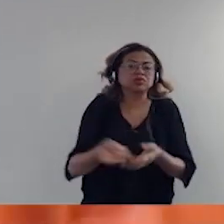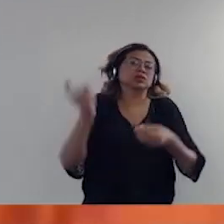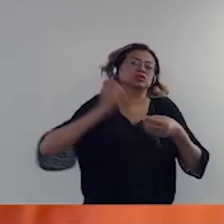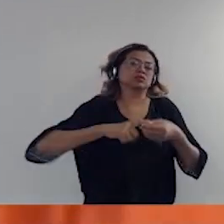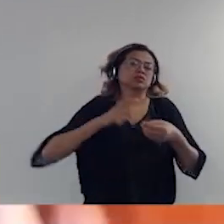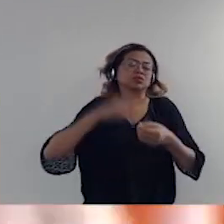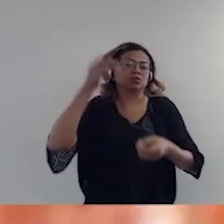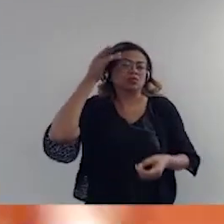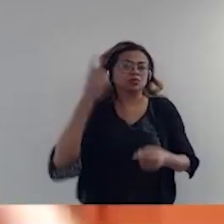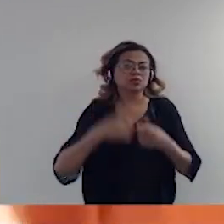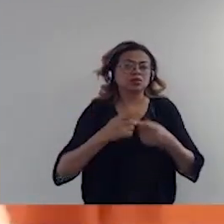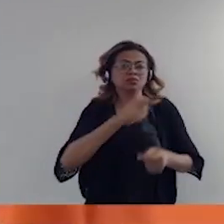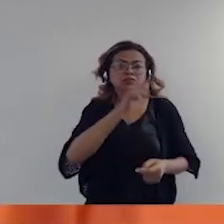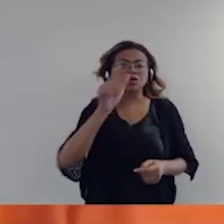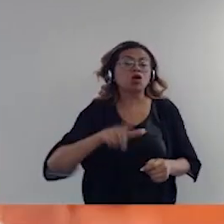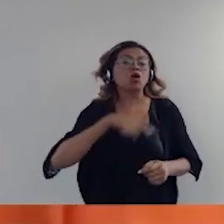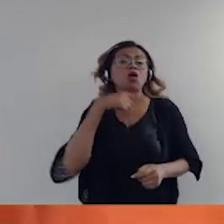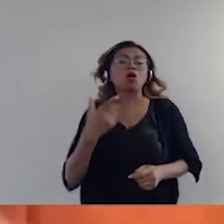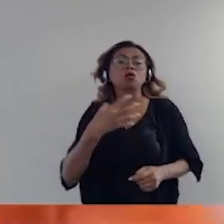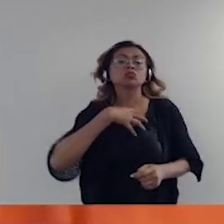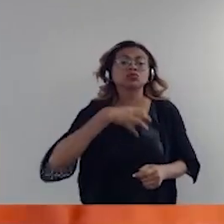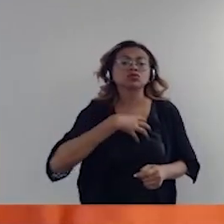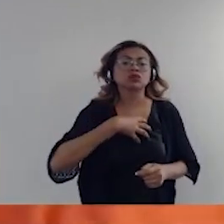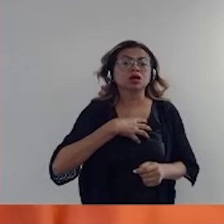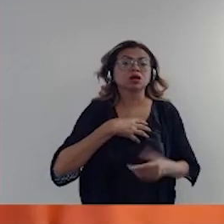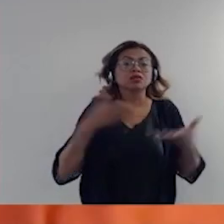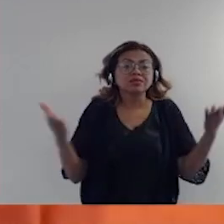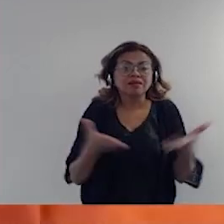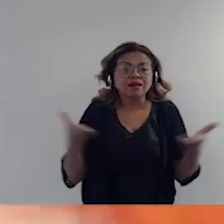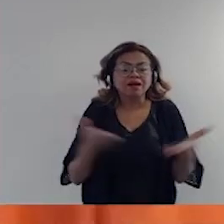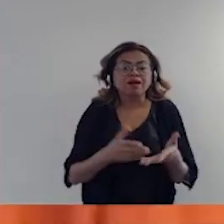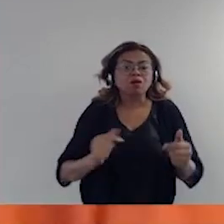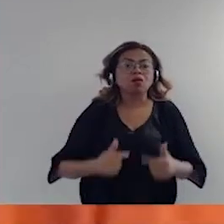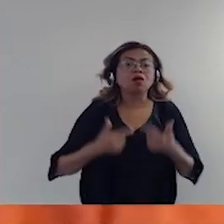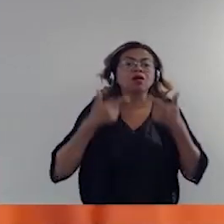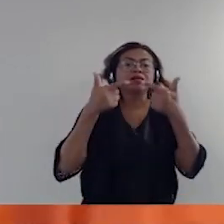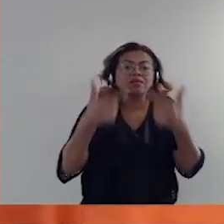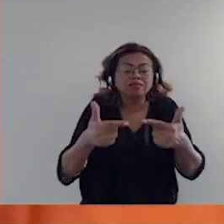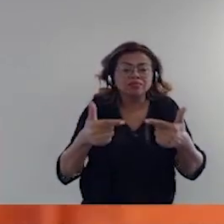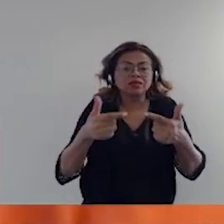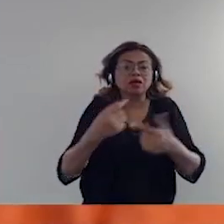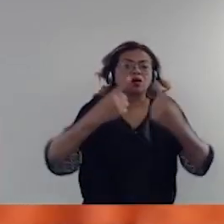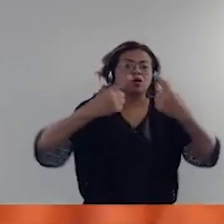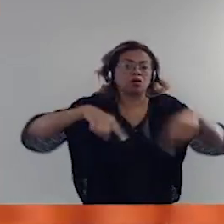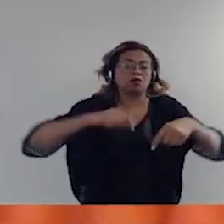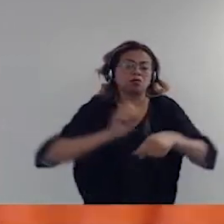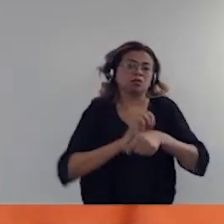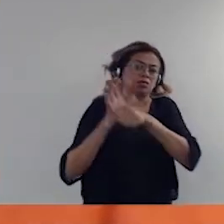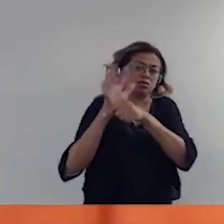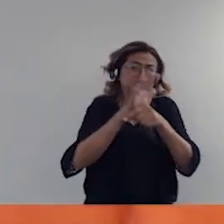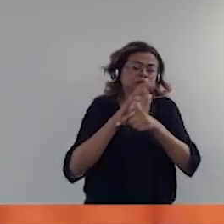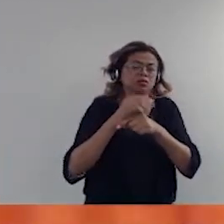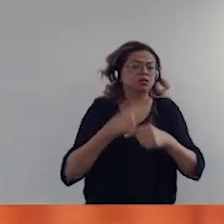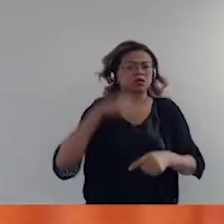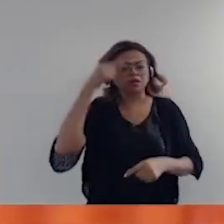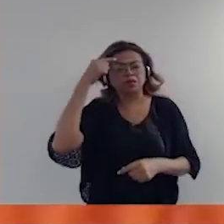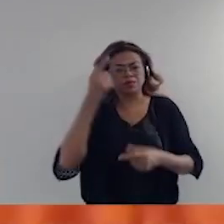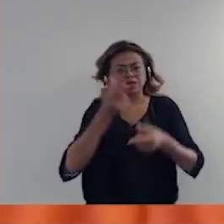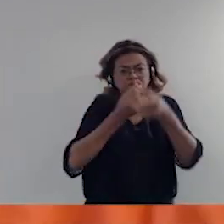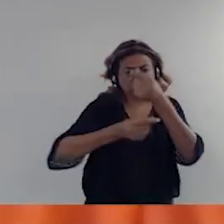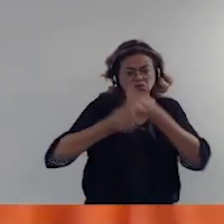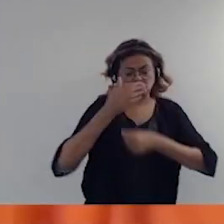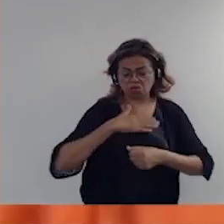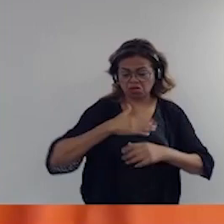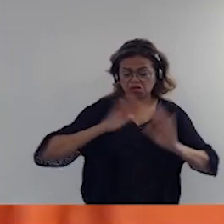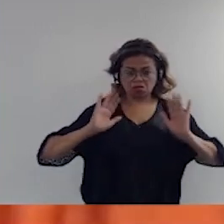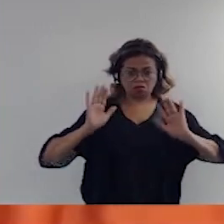nossa saída. Não há, no meu modo de ver, eu penso que até das pessoas, dos economistas, eu não sou